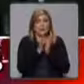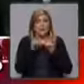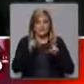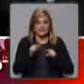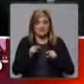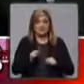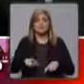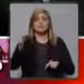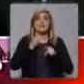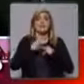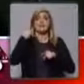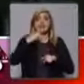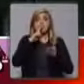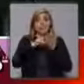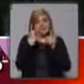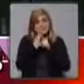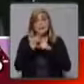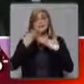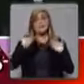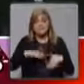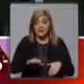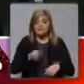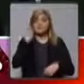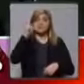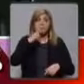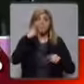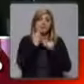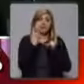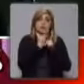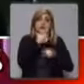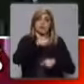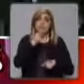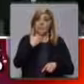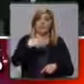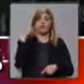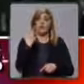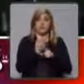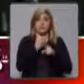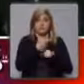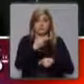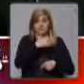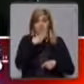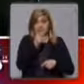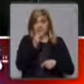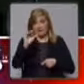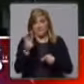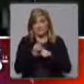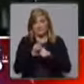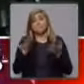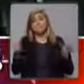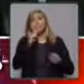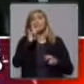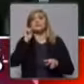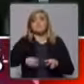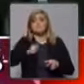Grécia terá as suas razões, mas os credores têm as suas exigências, têm os seus direitos. O que parece aqui mais provável é que possa haver